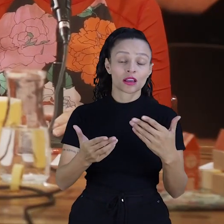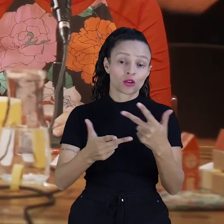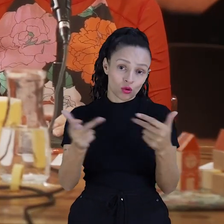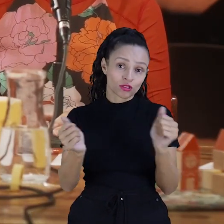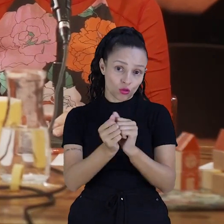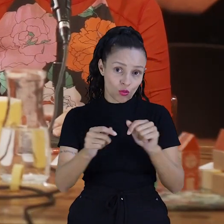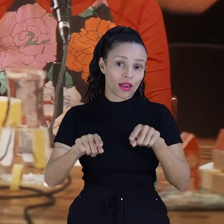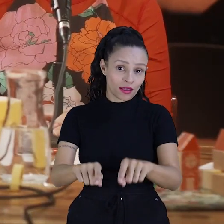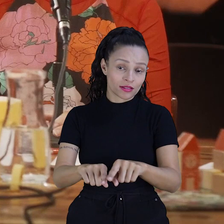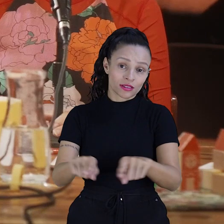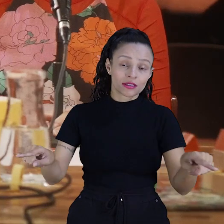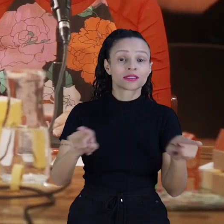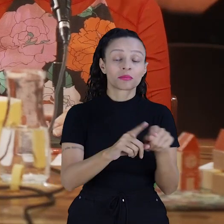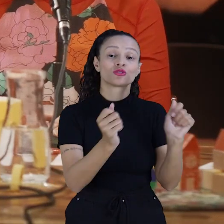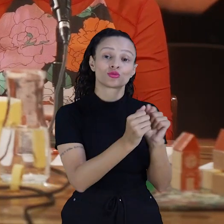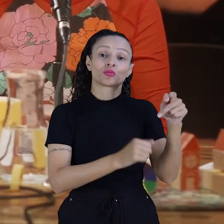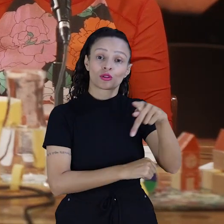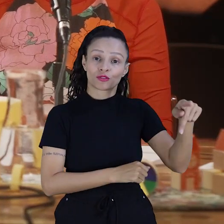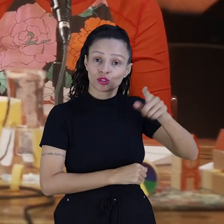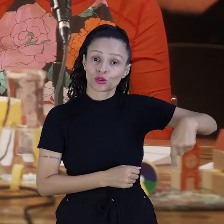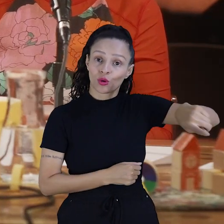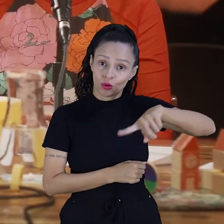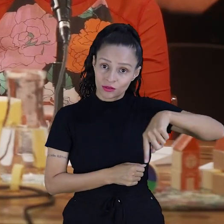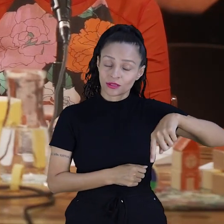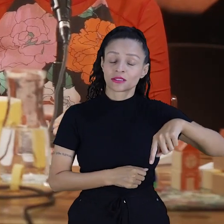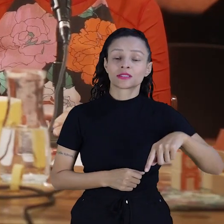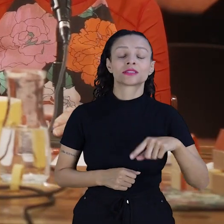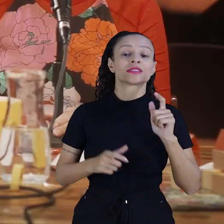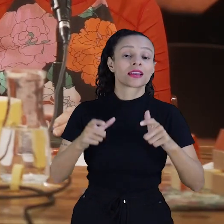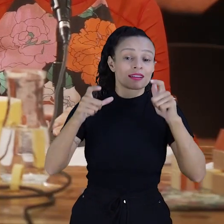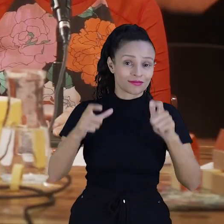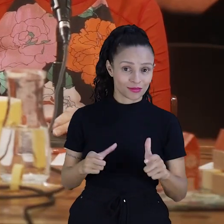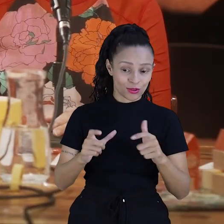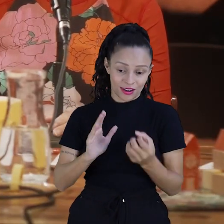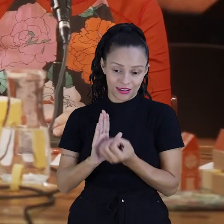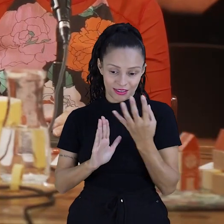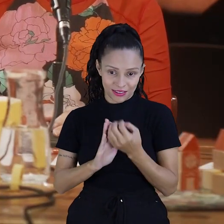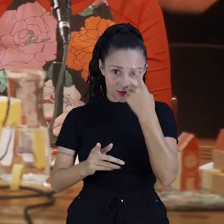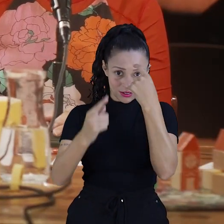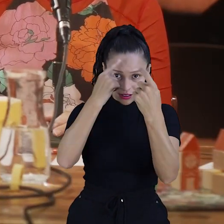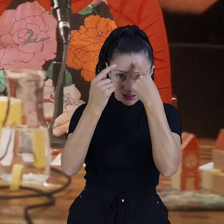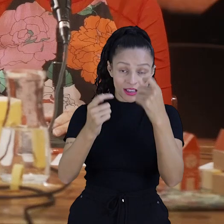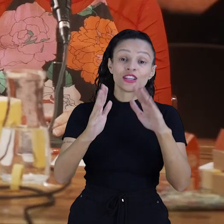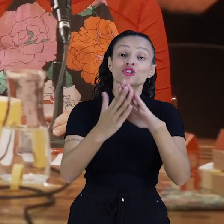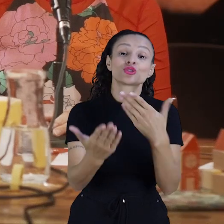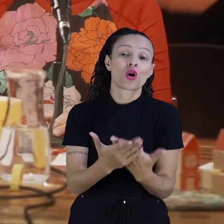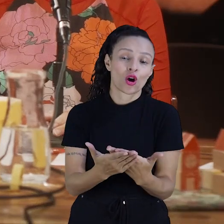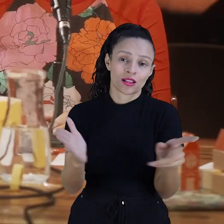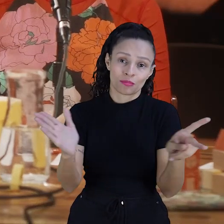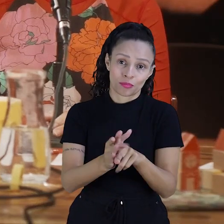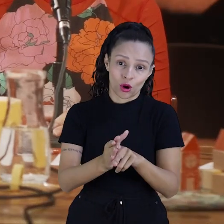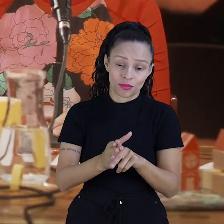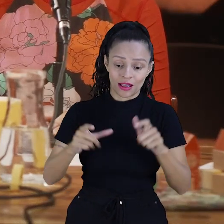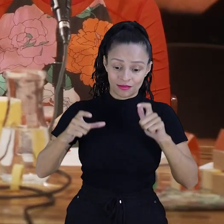e também com estes professores. A ideia de ateliê é que a escola da infância seja um grande ateliê. Não exista